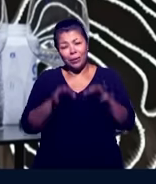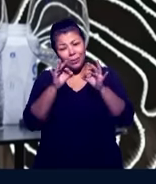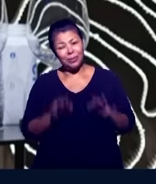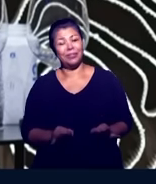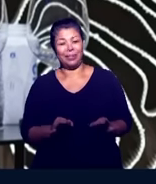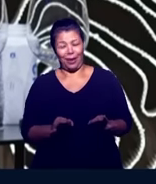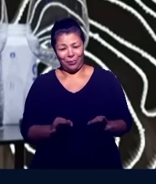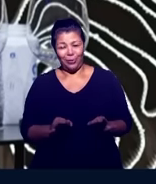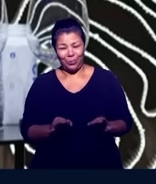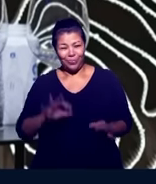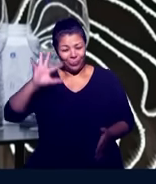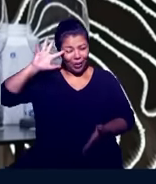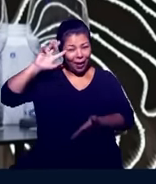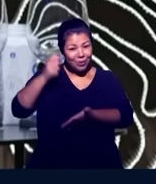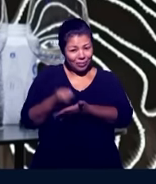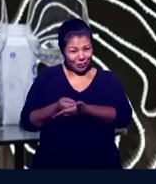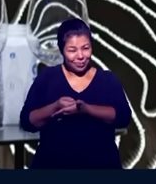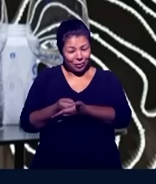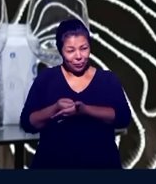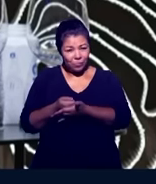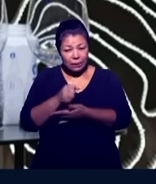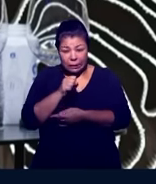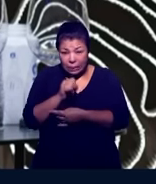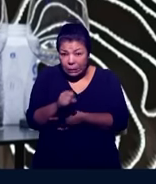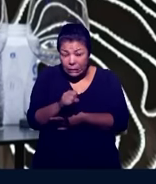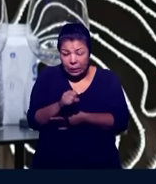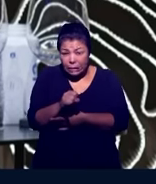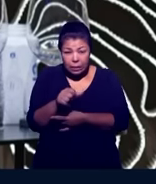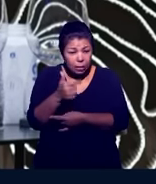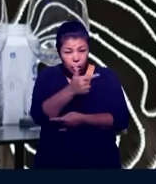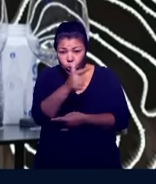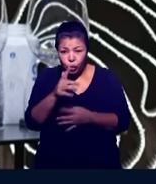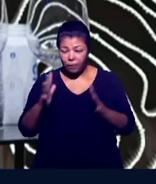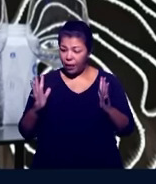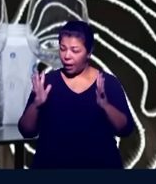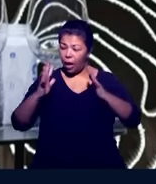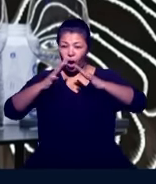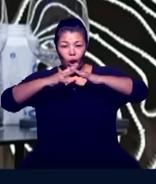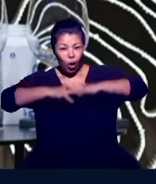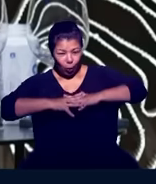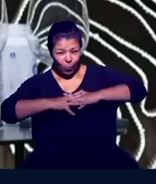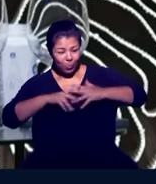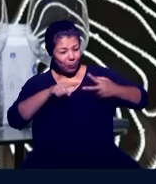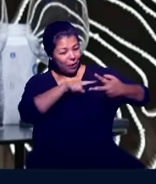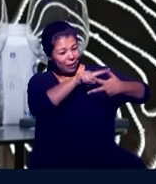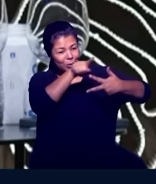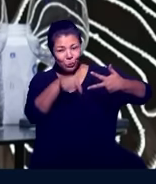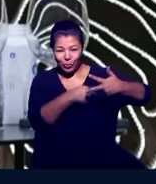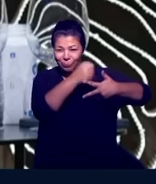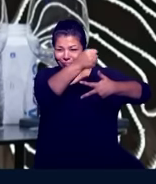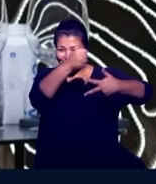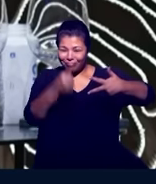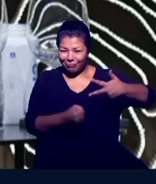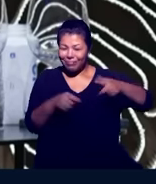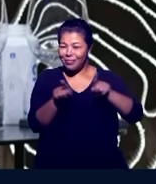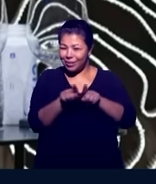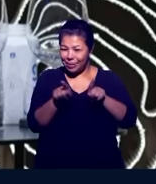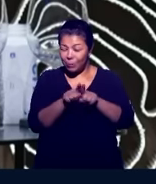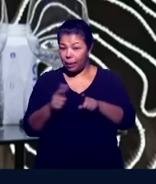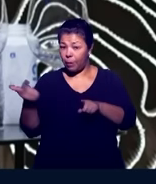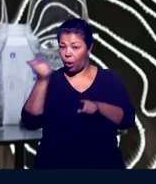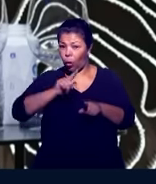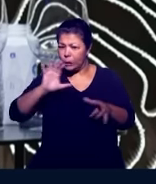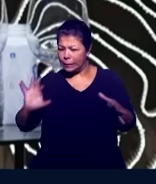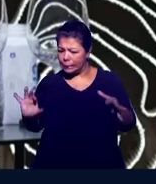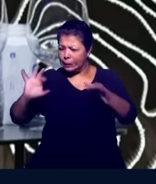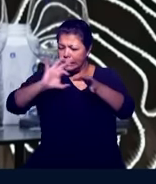suas decisões se não houver uma Harmonia entre os nos nos poderes para que esse objetivo seja fixado